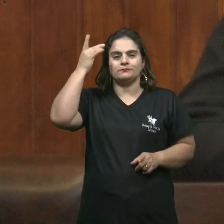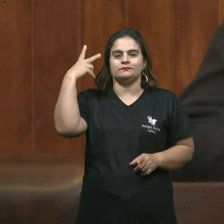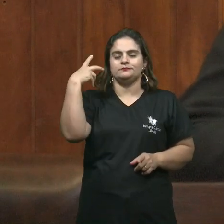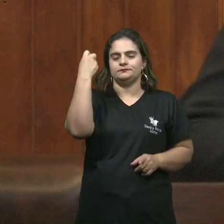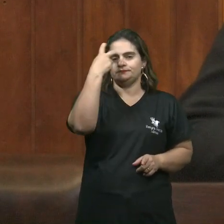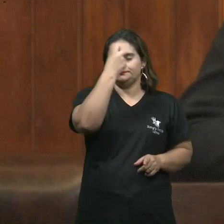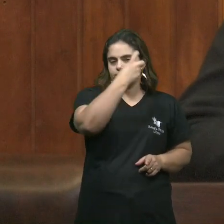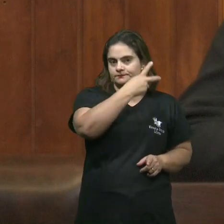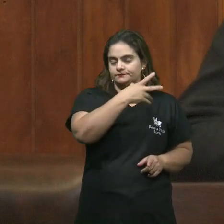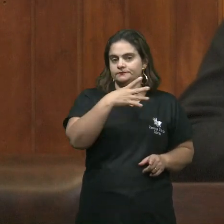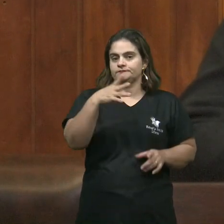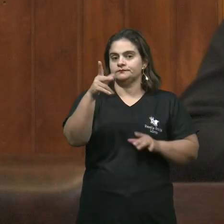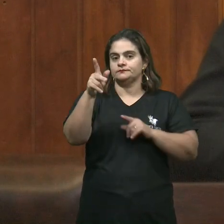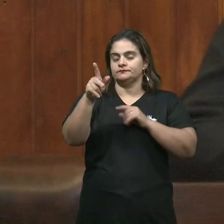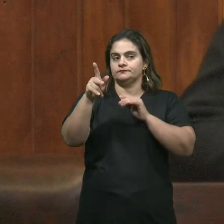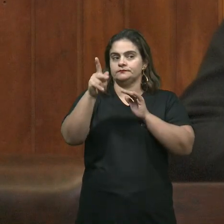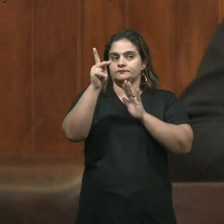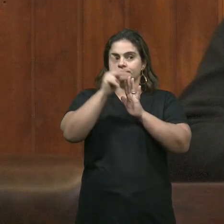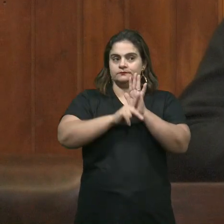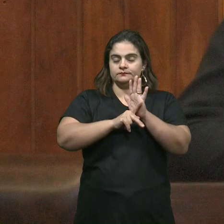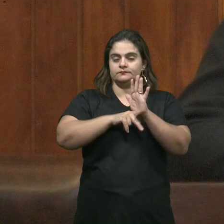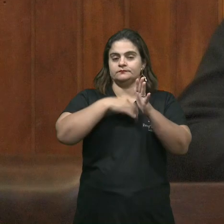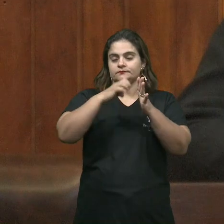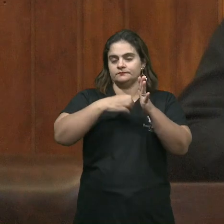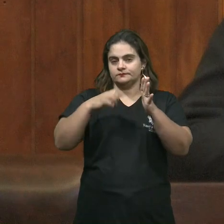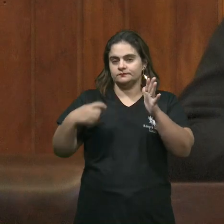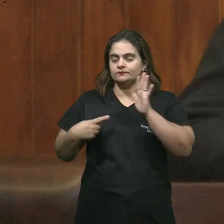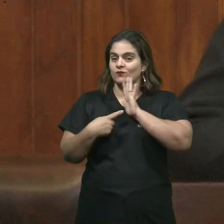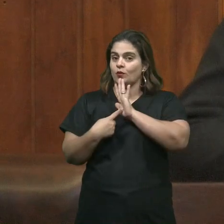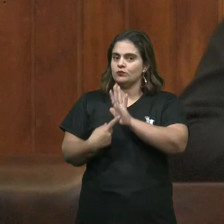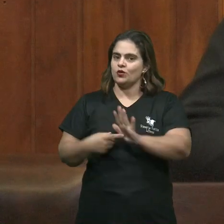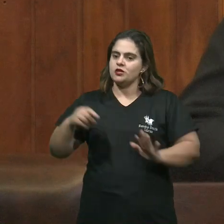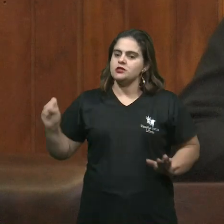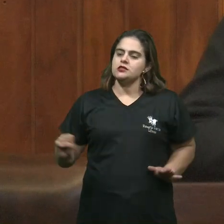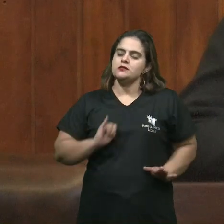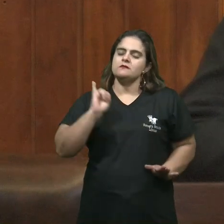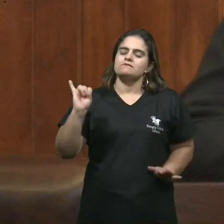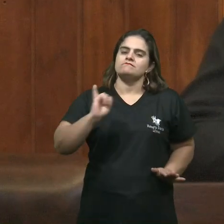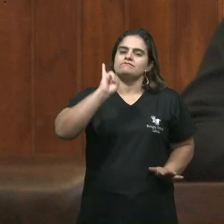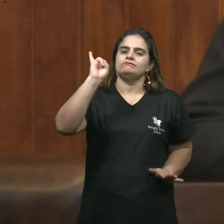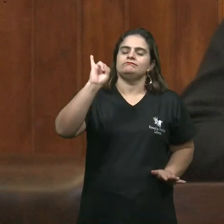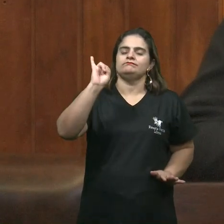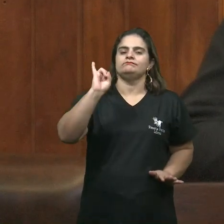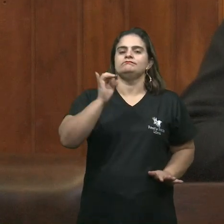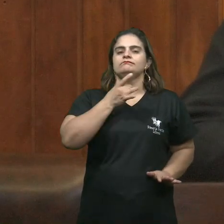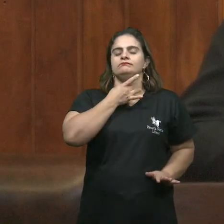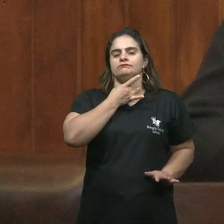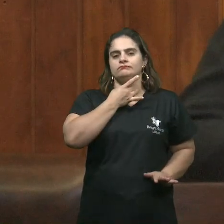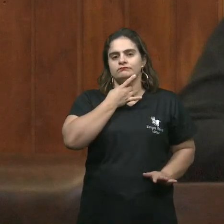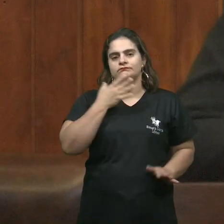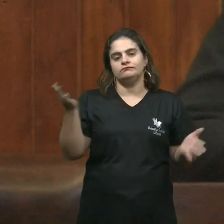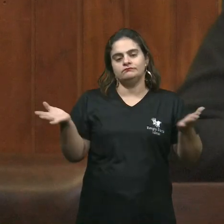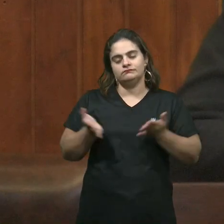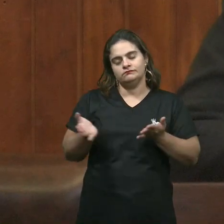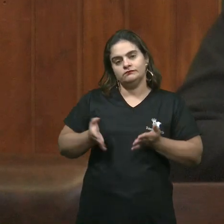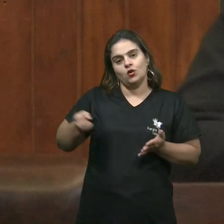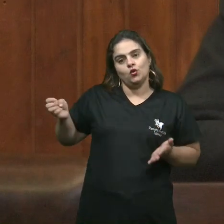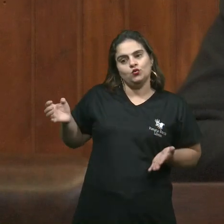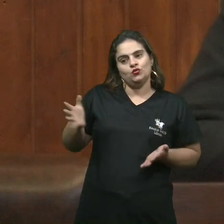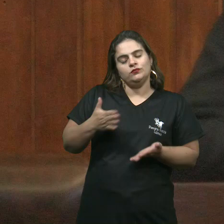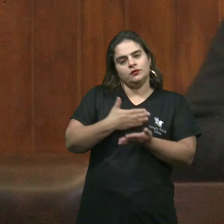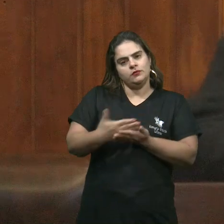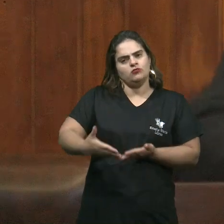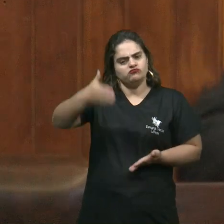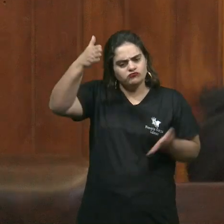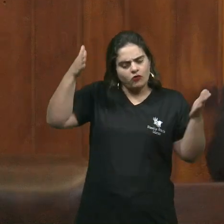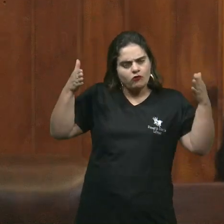Este projeto, se aprovado, representará um marco para a administração pública de Marília, estabelecendo uma nova era de respeito, justiça